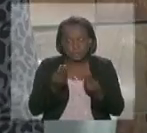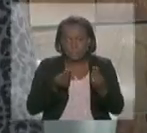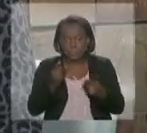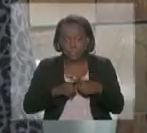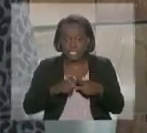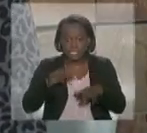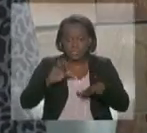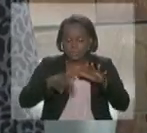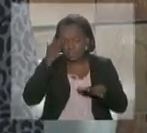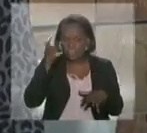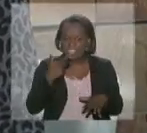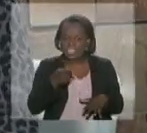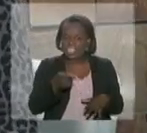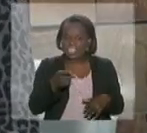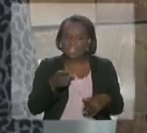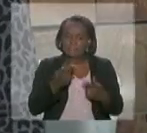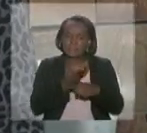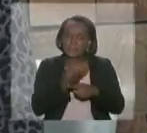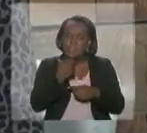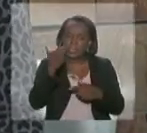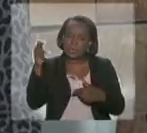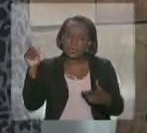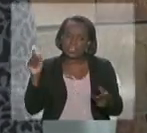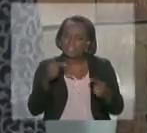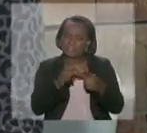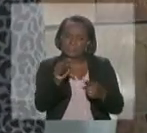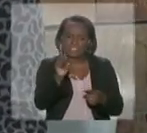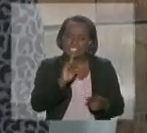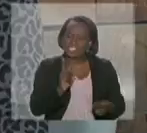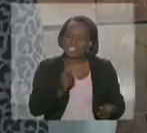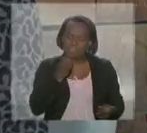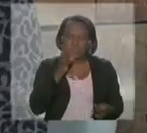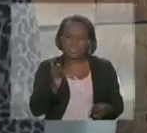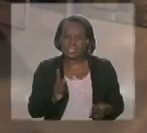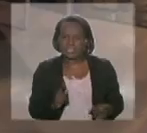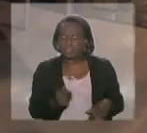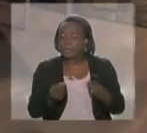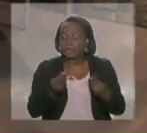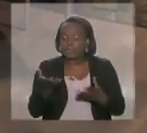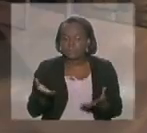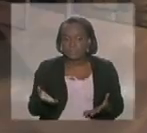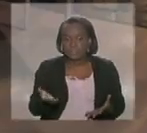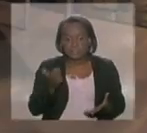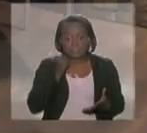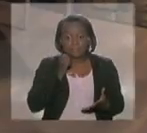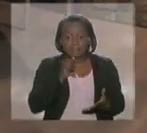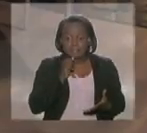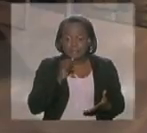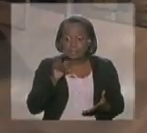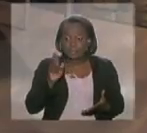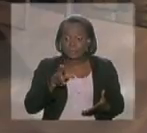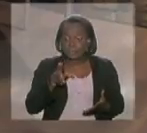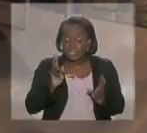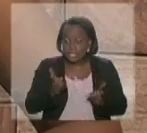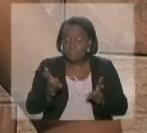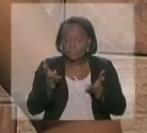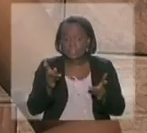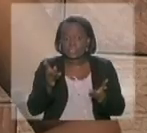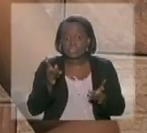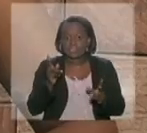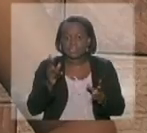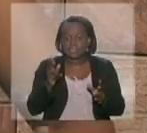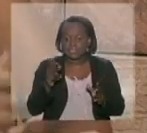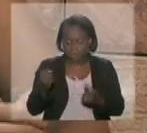porque é uma época em que as pessoas às vezes dizem não vai procurar outra coisa isso não é legal não sei o que como é que funcionou isso ela nunca eh